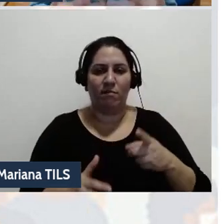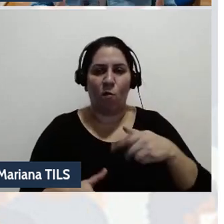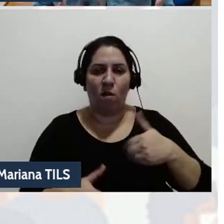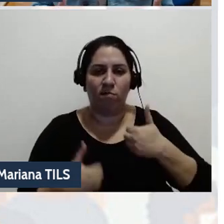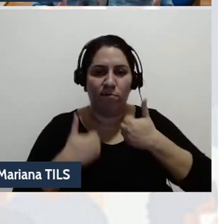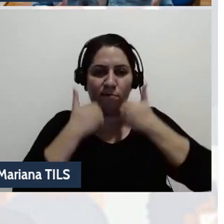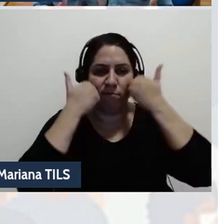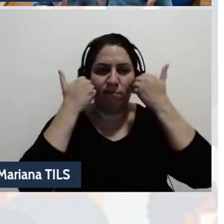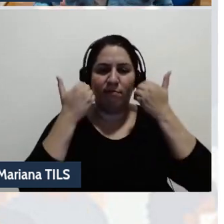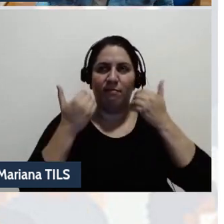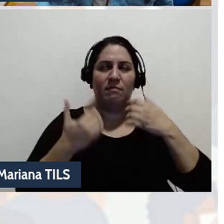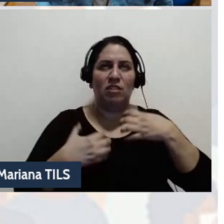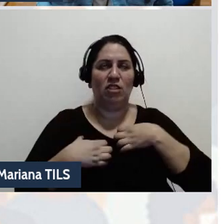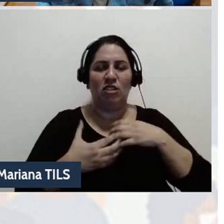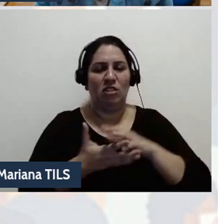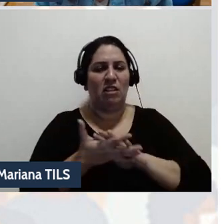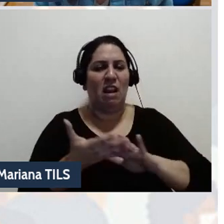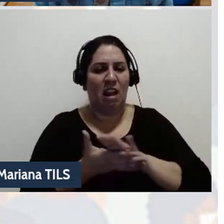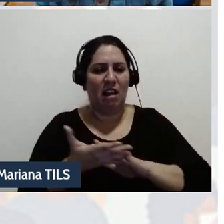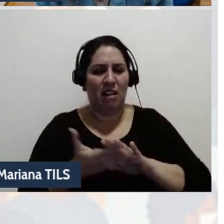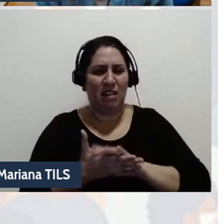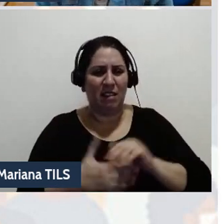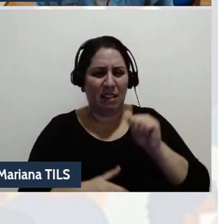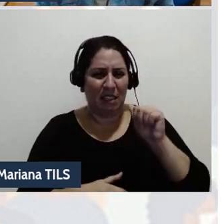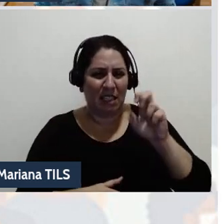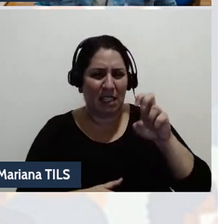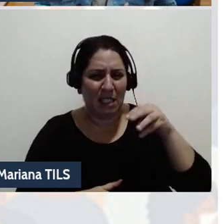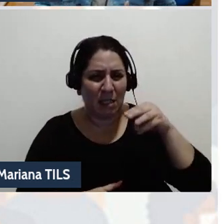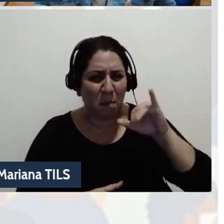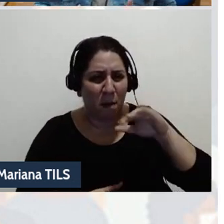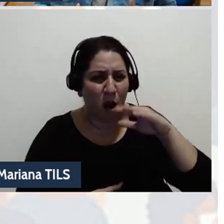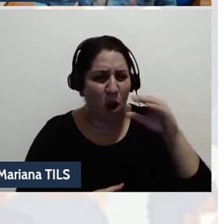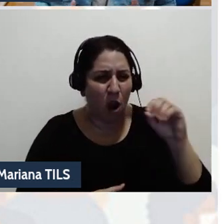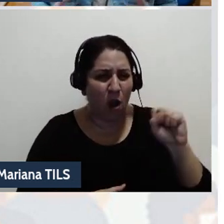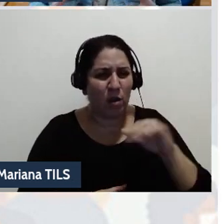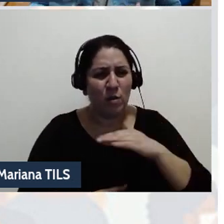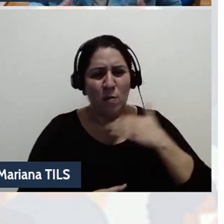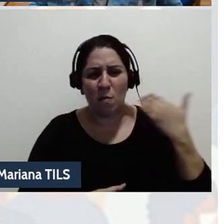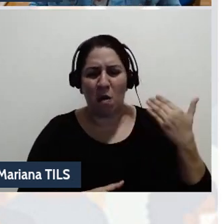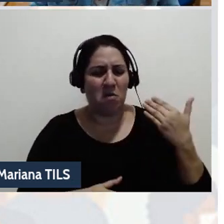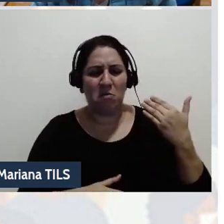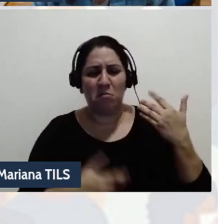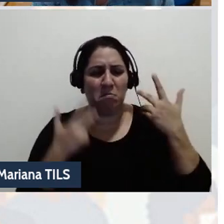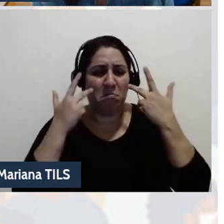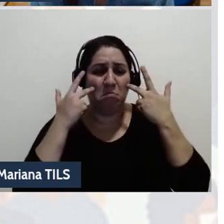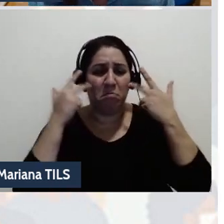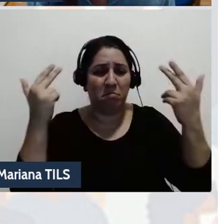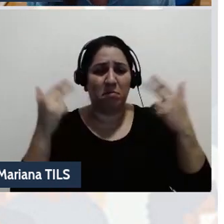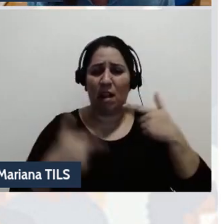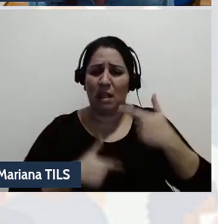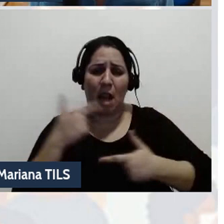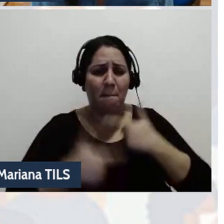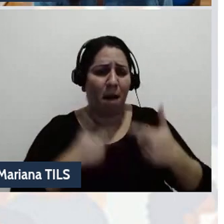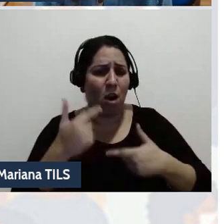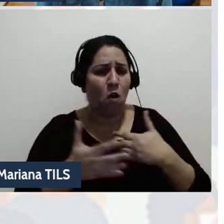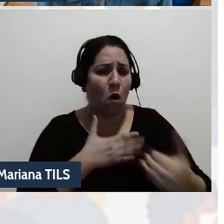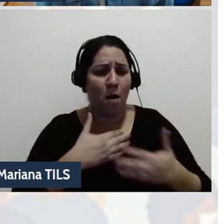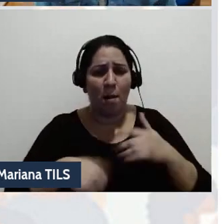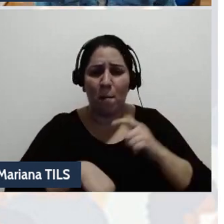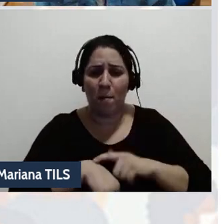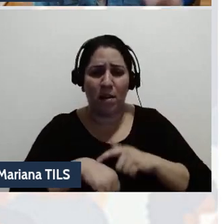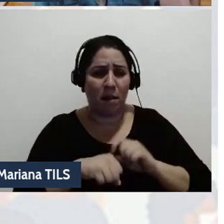fazer parar, né, depois de 15 milhões de mortes. Né? Então, o discurso trabalhe todas as horas que você puder, depois da